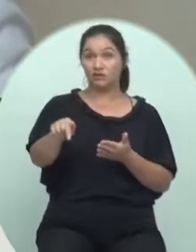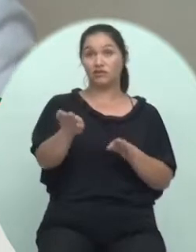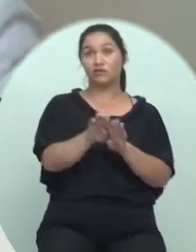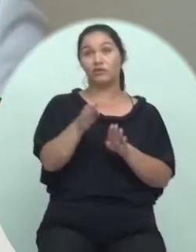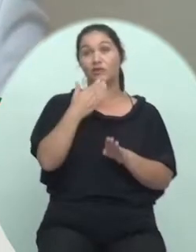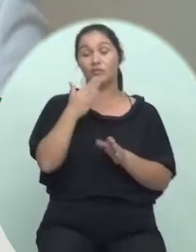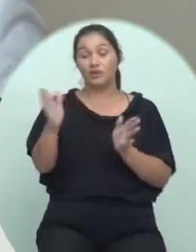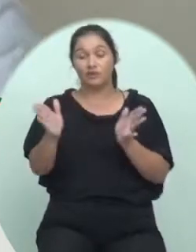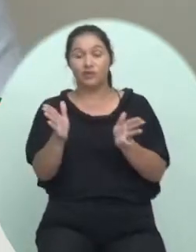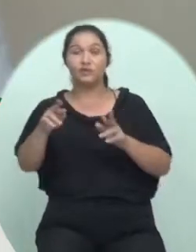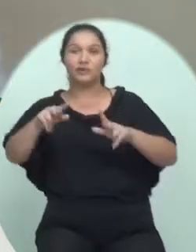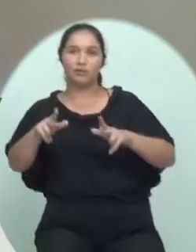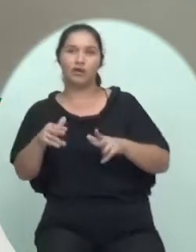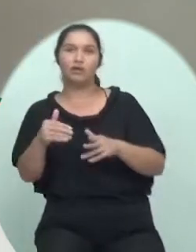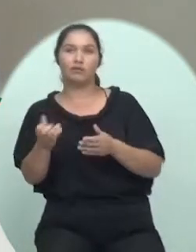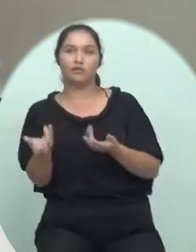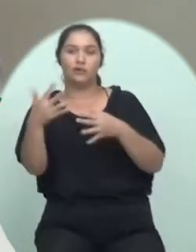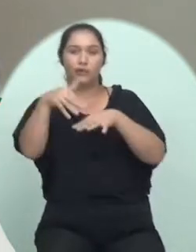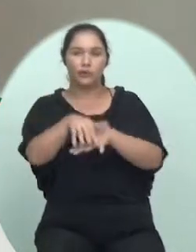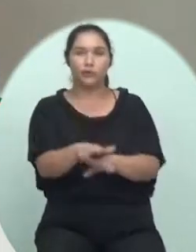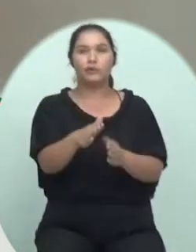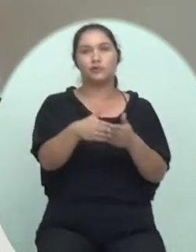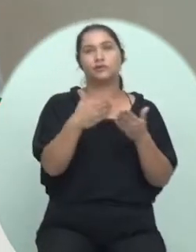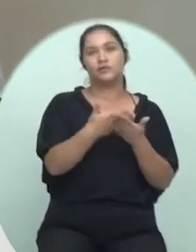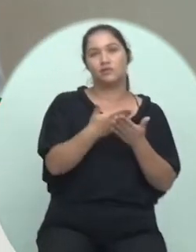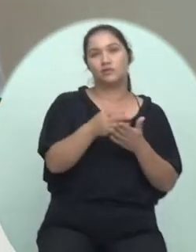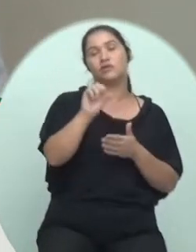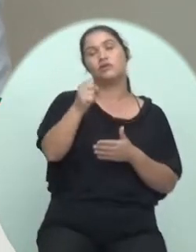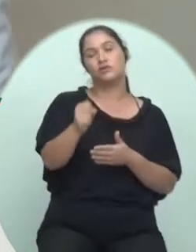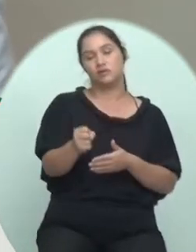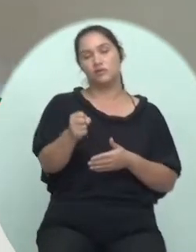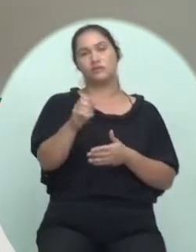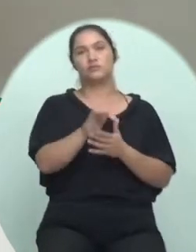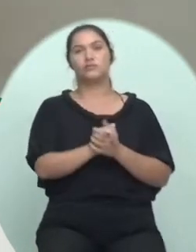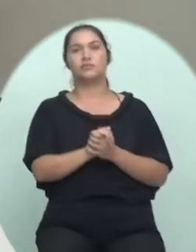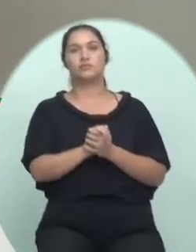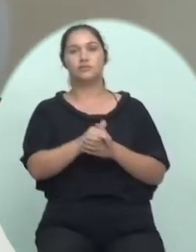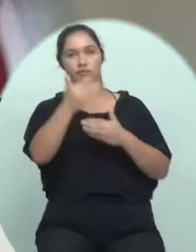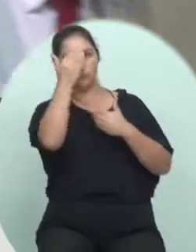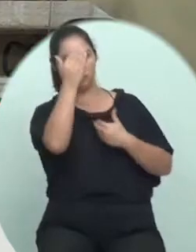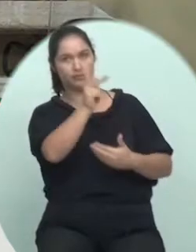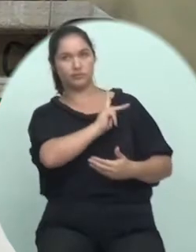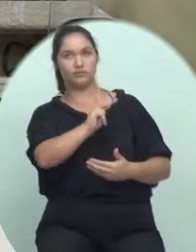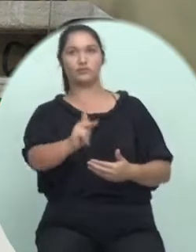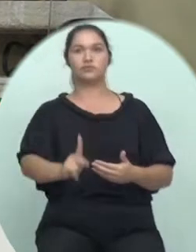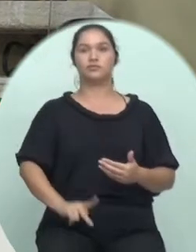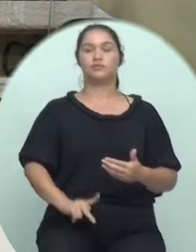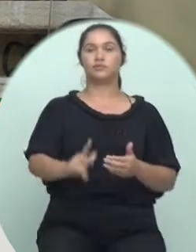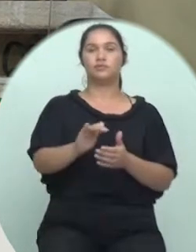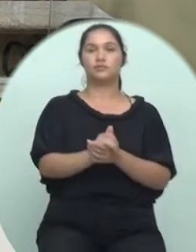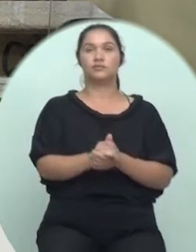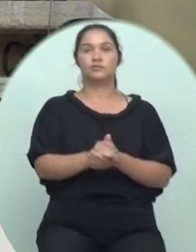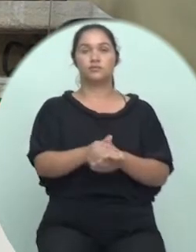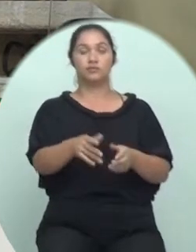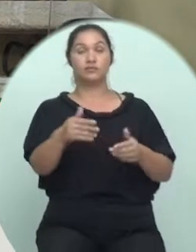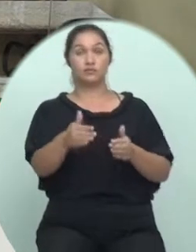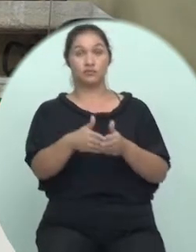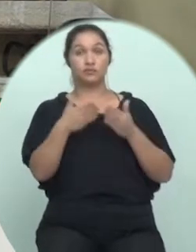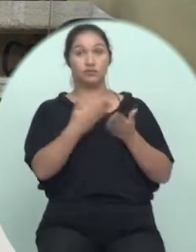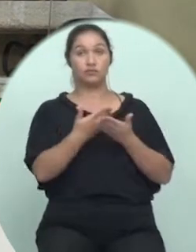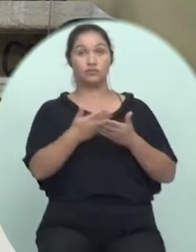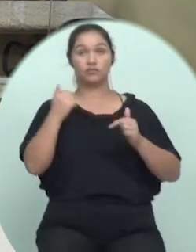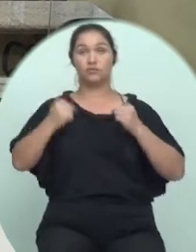de eu voltar à tribuna simplesmente para falar a mesma coisa, senhor presidente. Será atendido em pleno, vereador. Obrigado, senhor presidente. O requerimento continua em